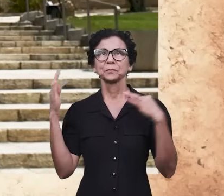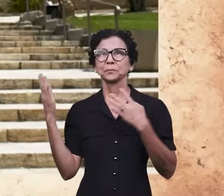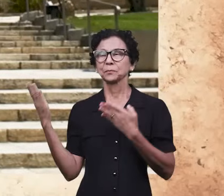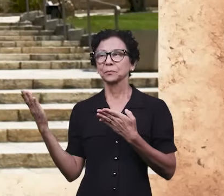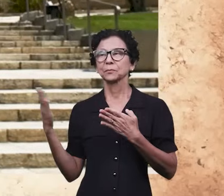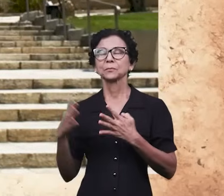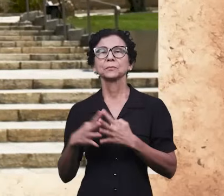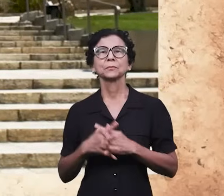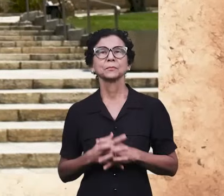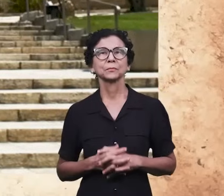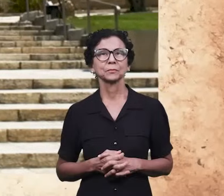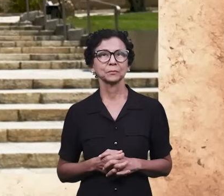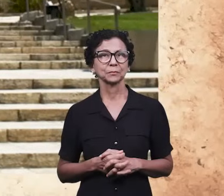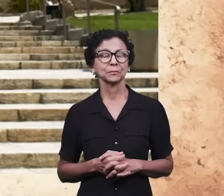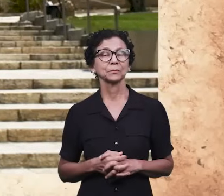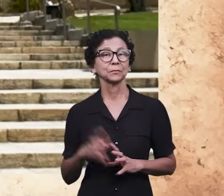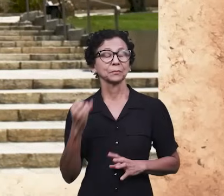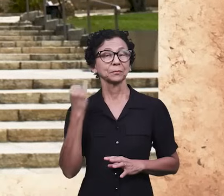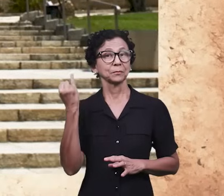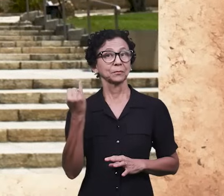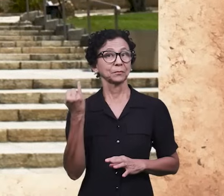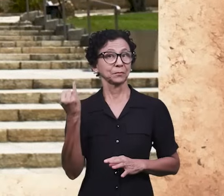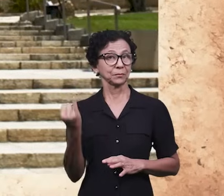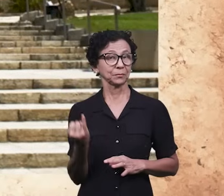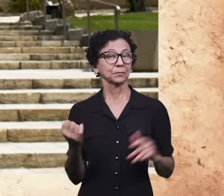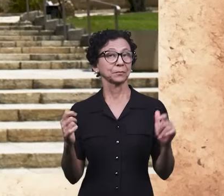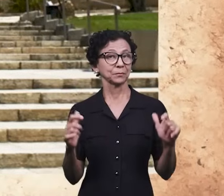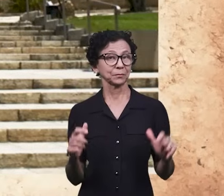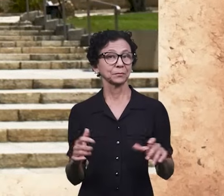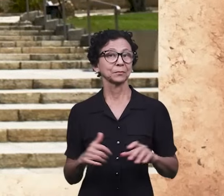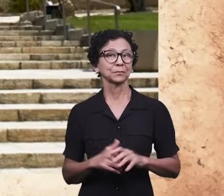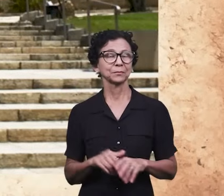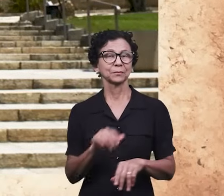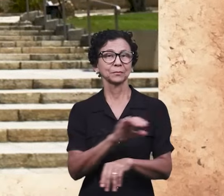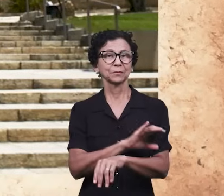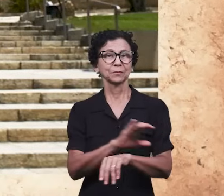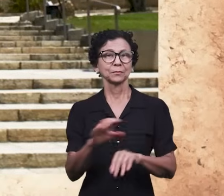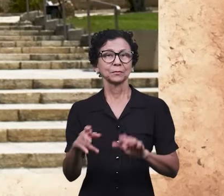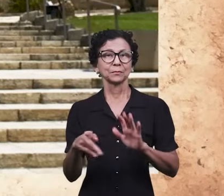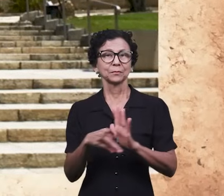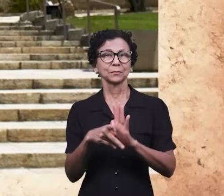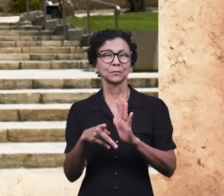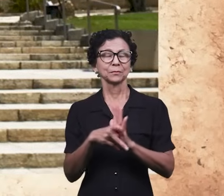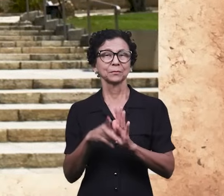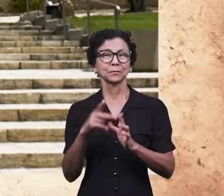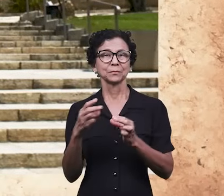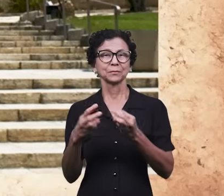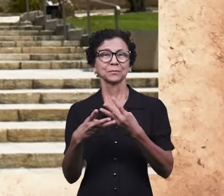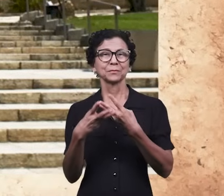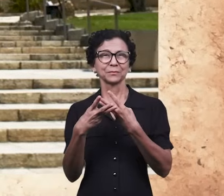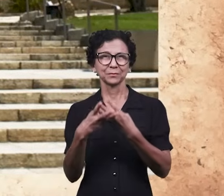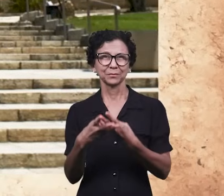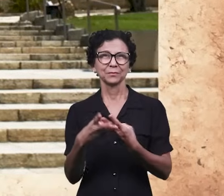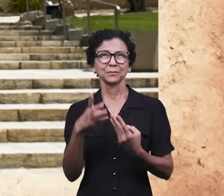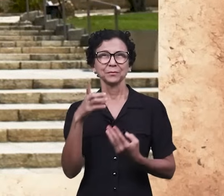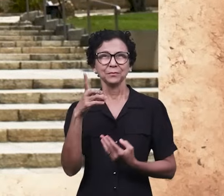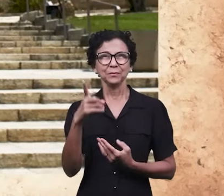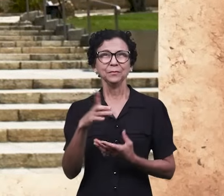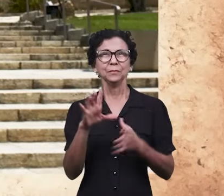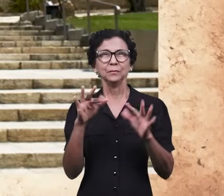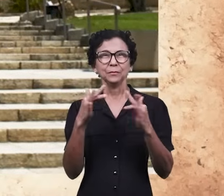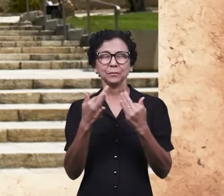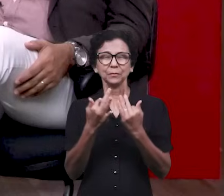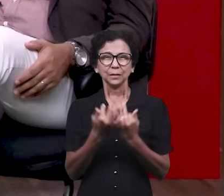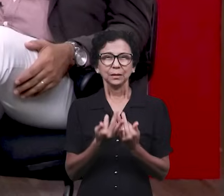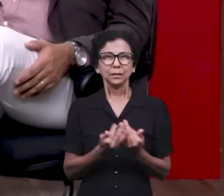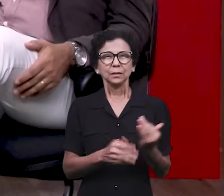E é uma homenagem, né? Exatamente. Foi feita ali aos patriarcas, à sua família. Então, lá a gente vê